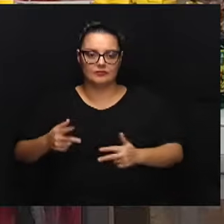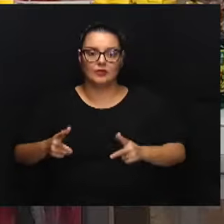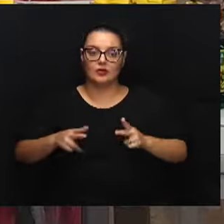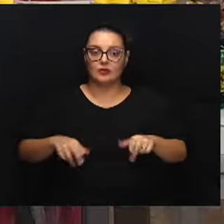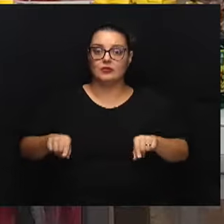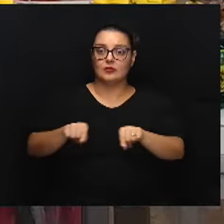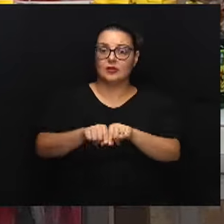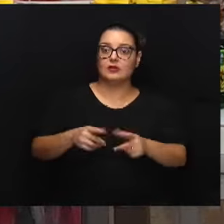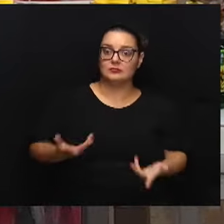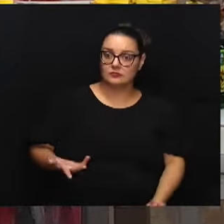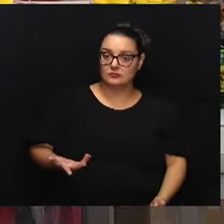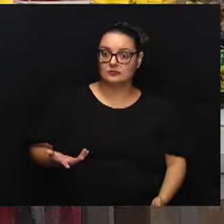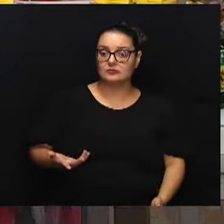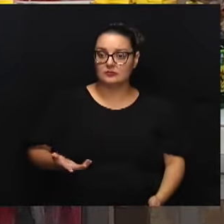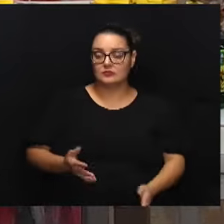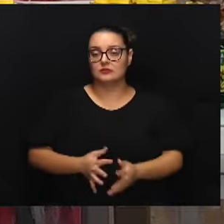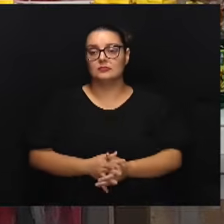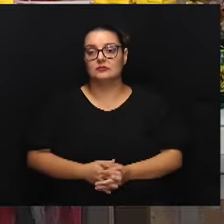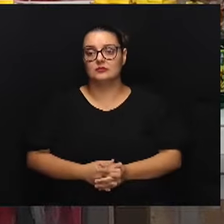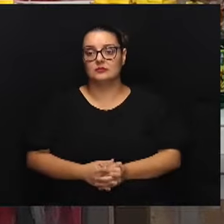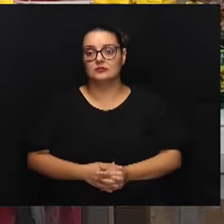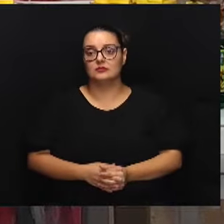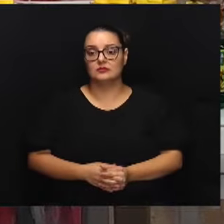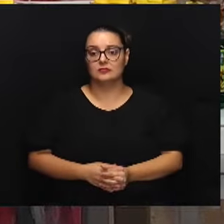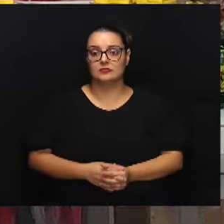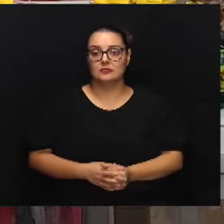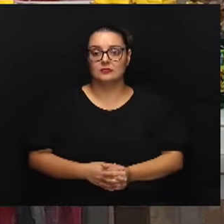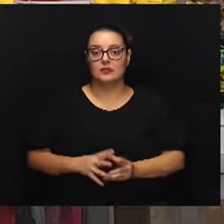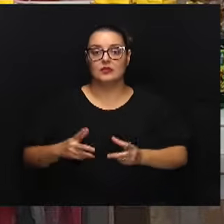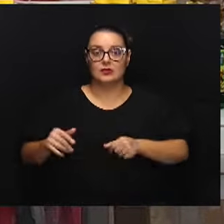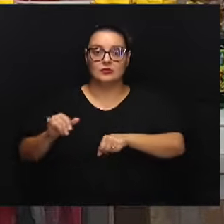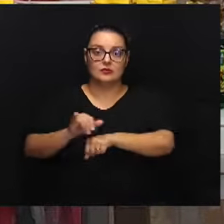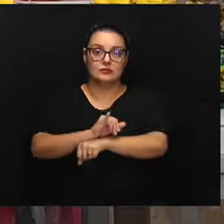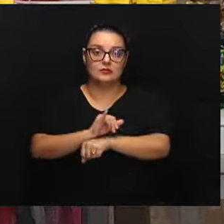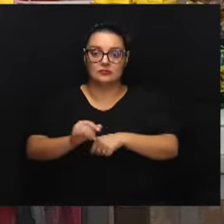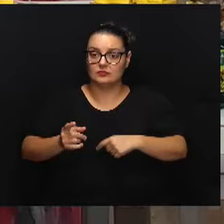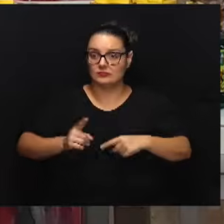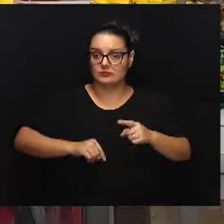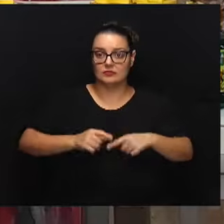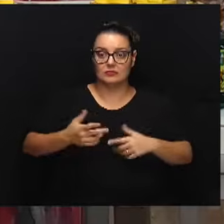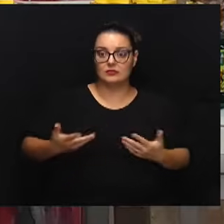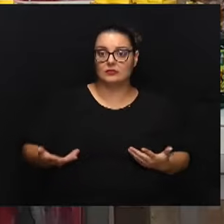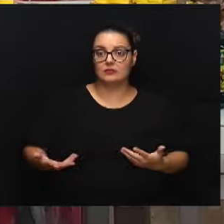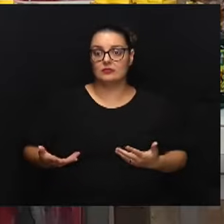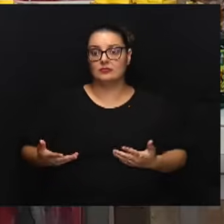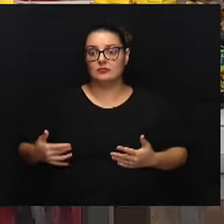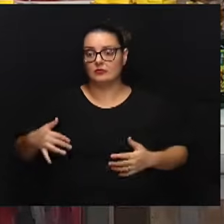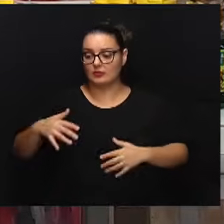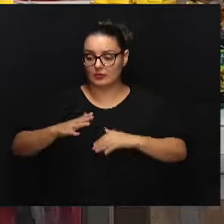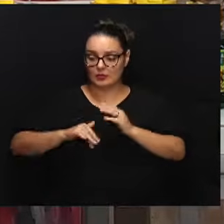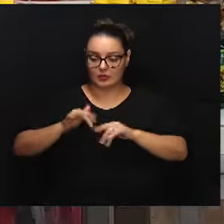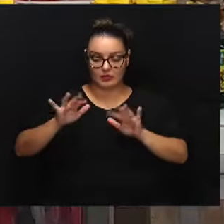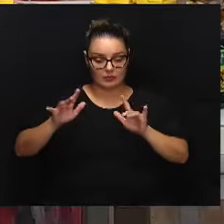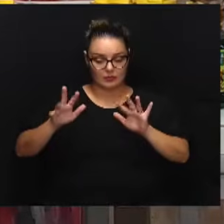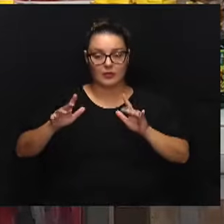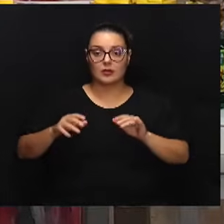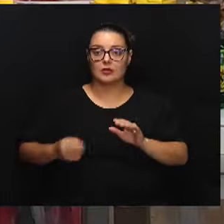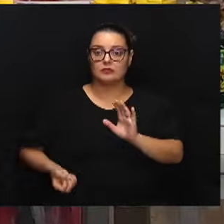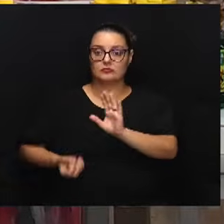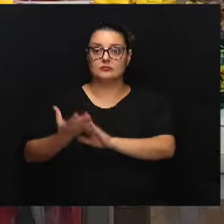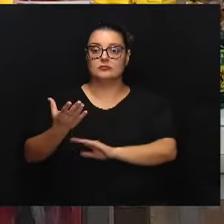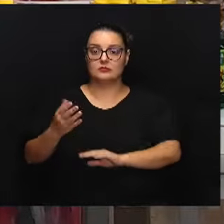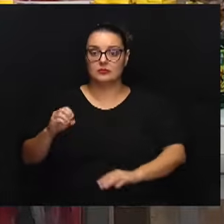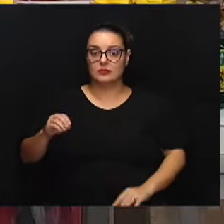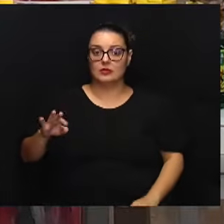poder manipular todas as ferramentas e a sua mão com relação à criação dessa